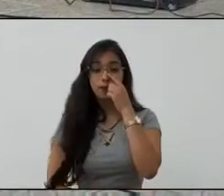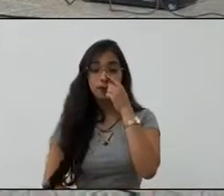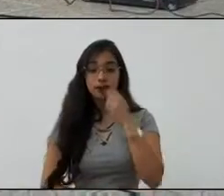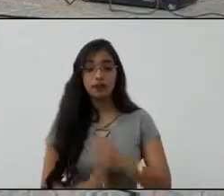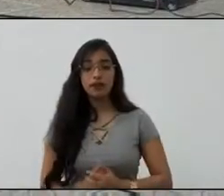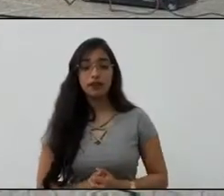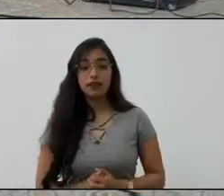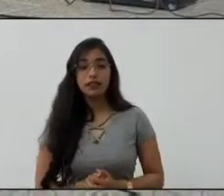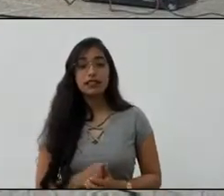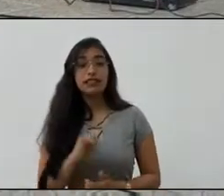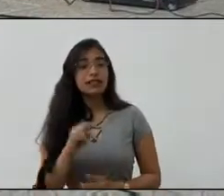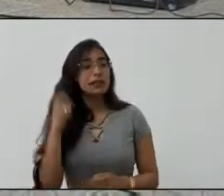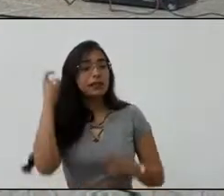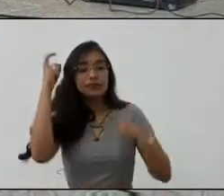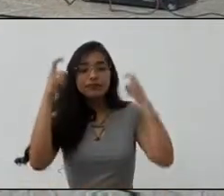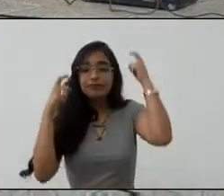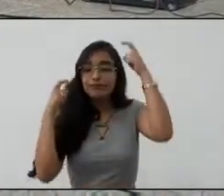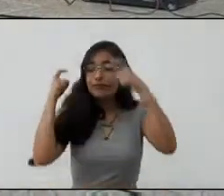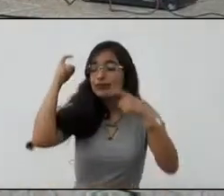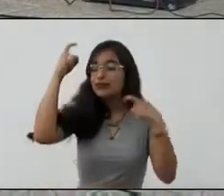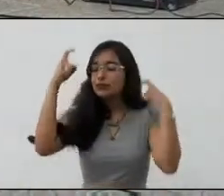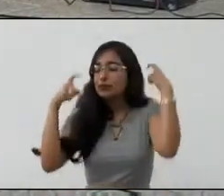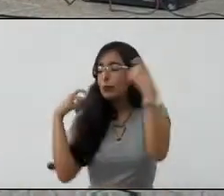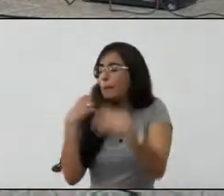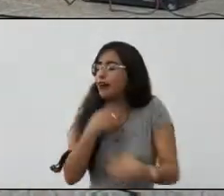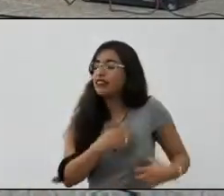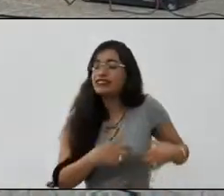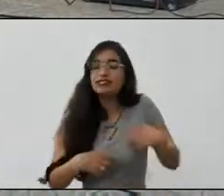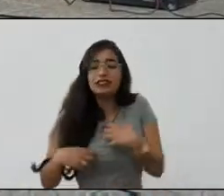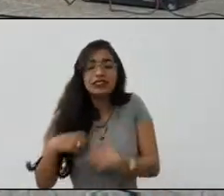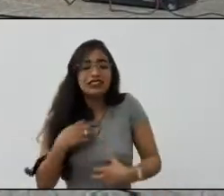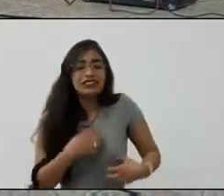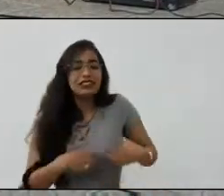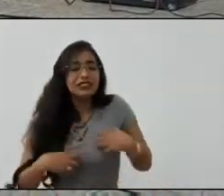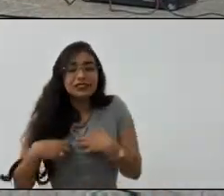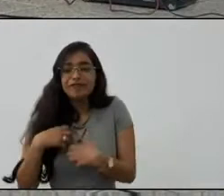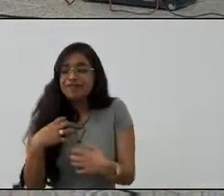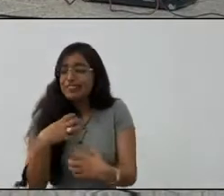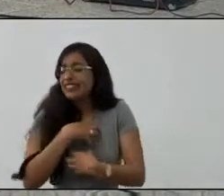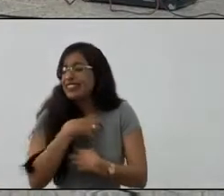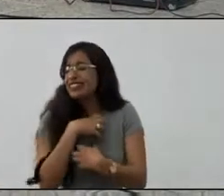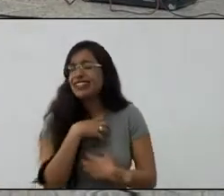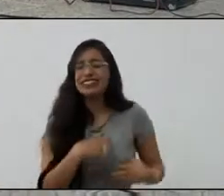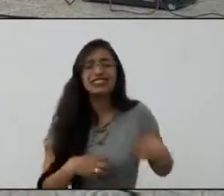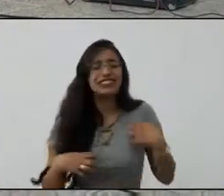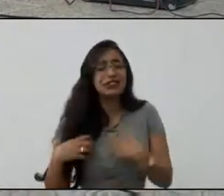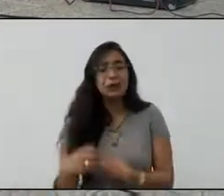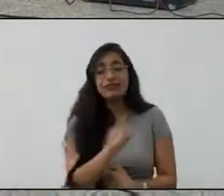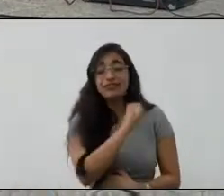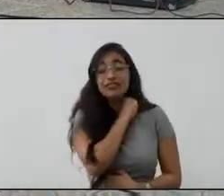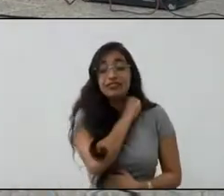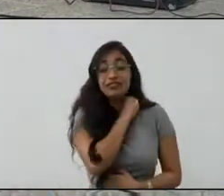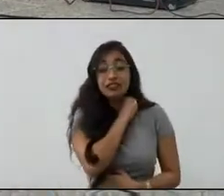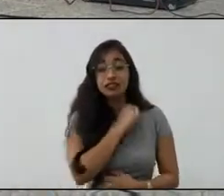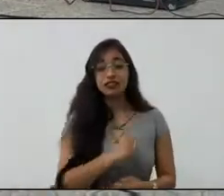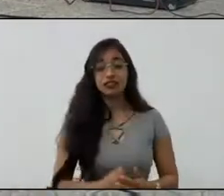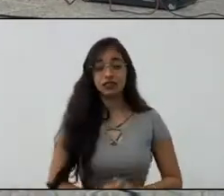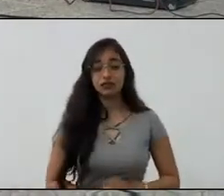sem estar preocupado, sem estar envolto numa ansiedade sem fim e num estresse